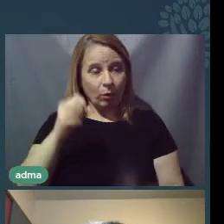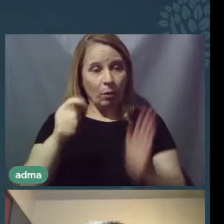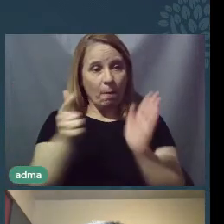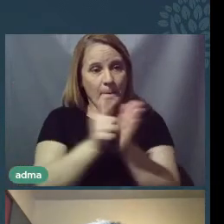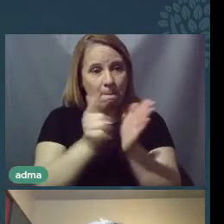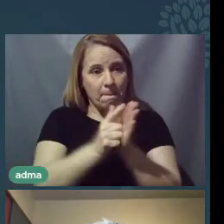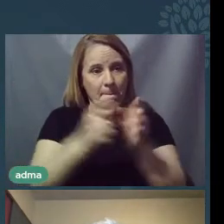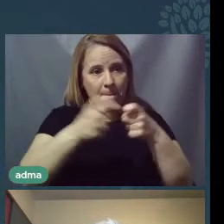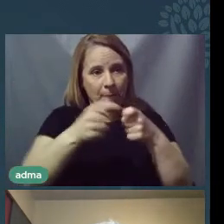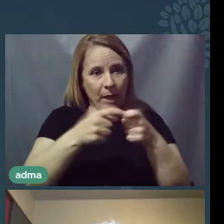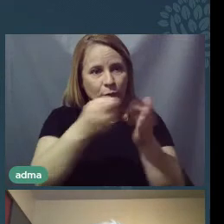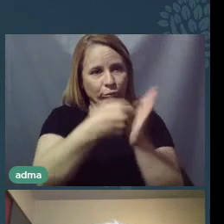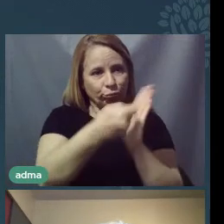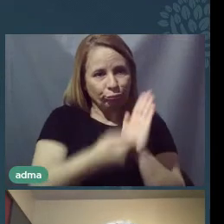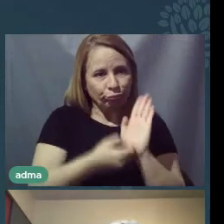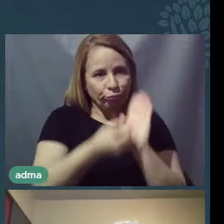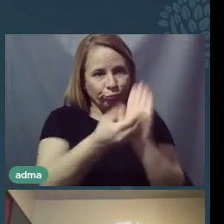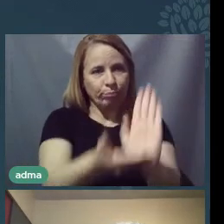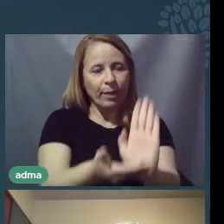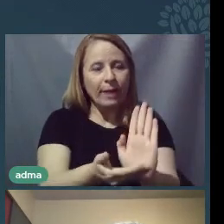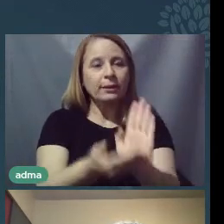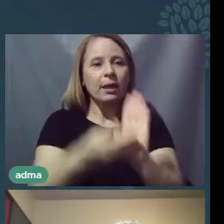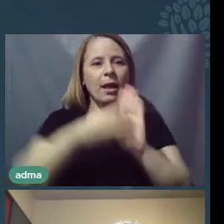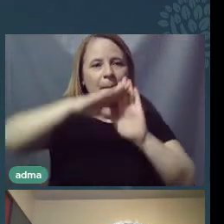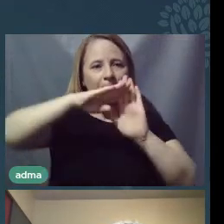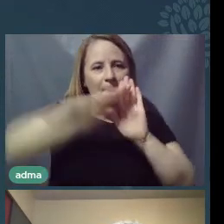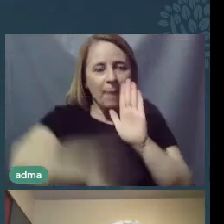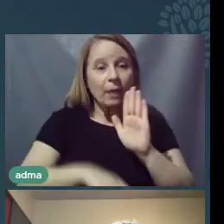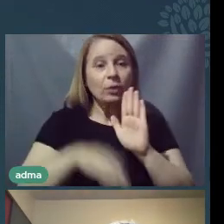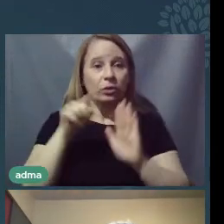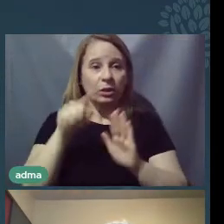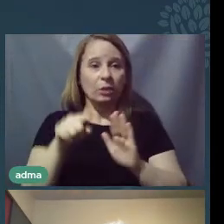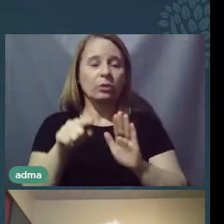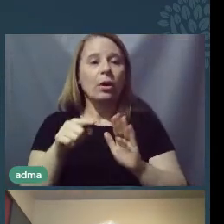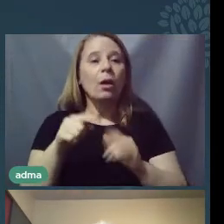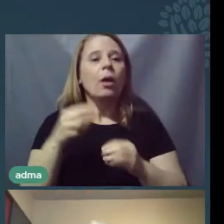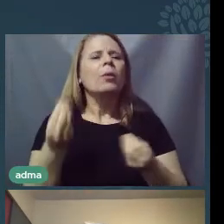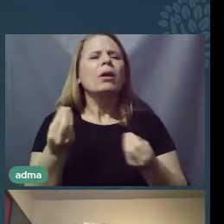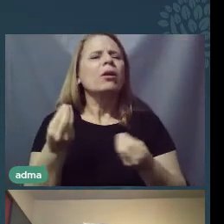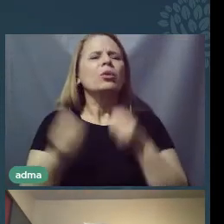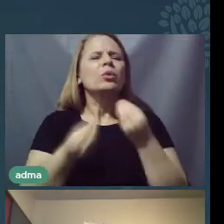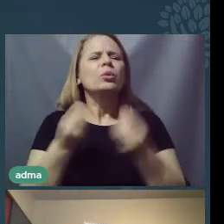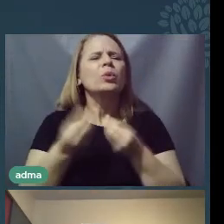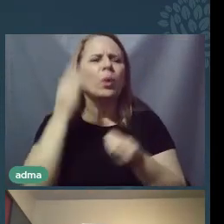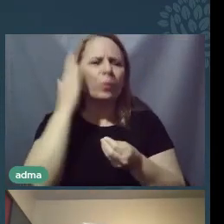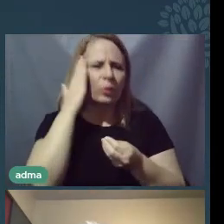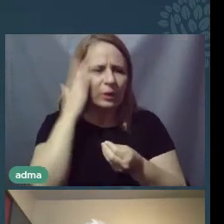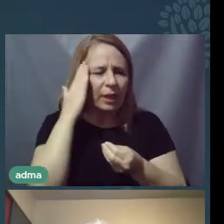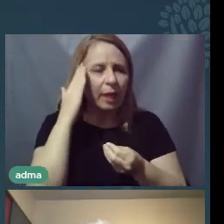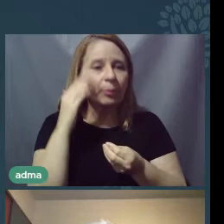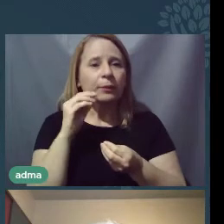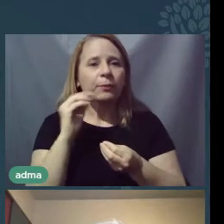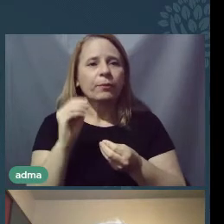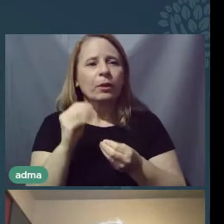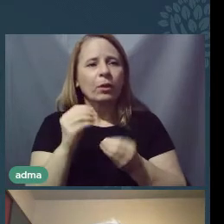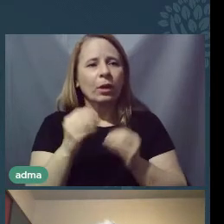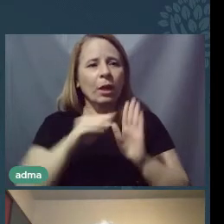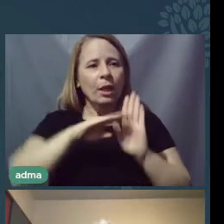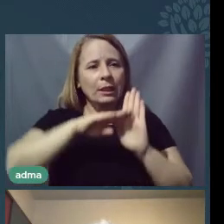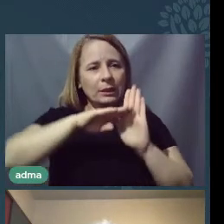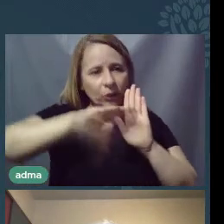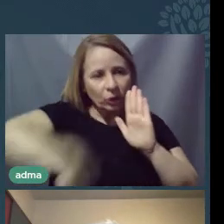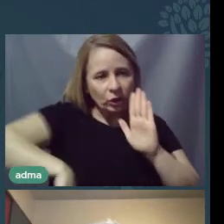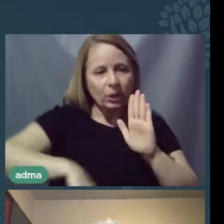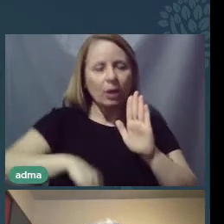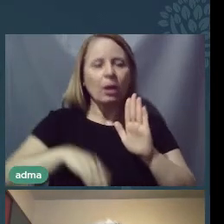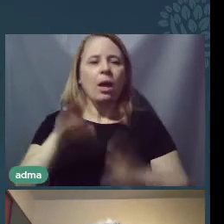pelo médico. Essa dose, para a gente calcular a adesão, a gente subtrai a dose